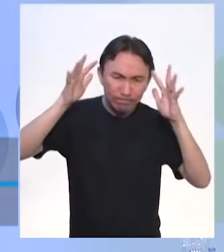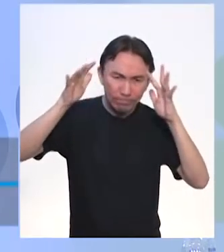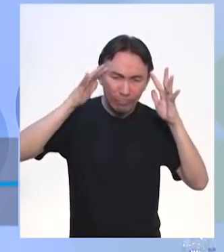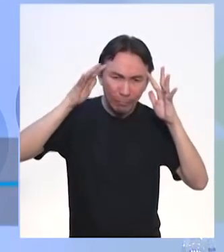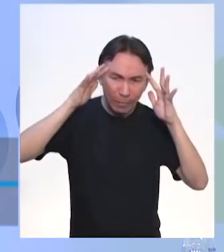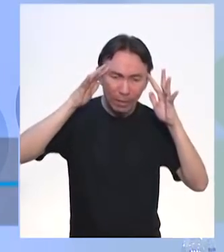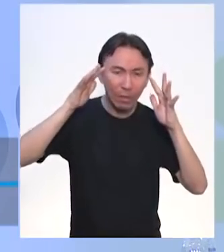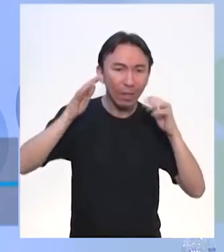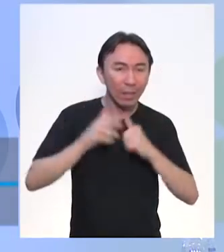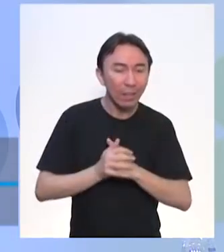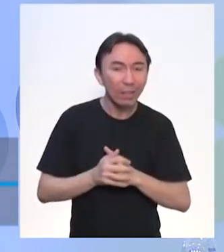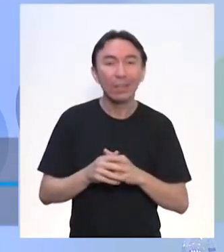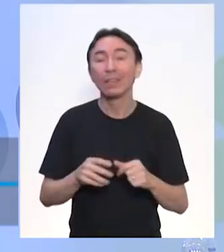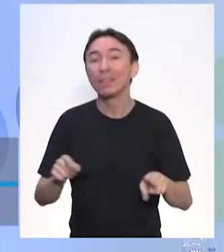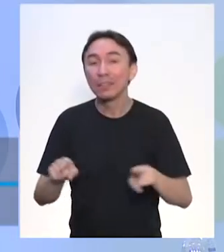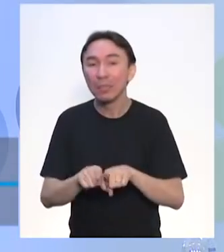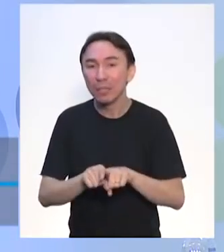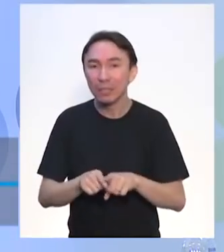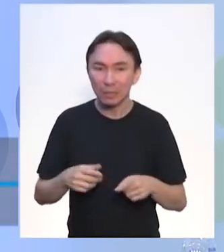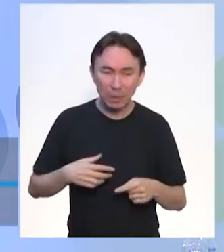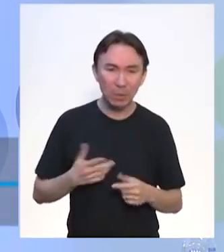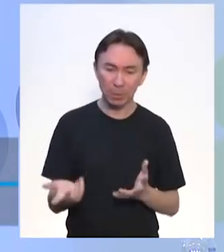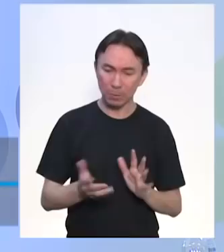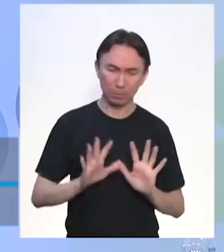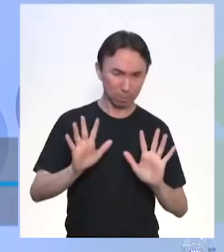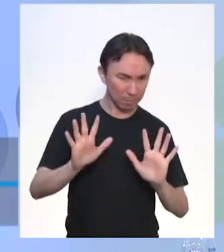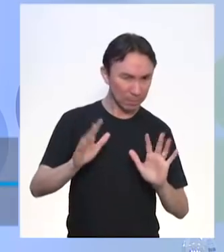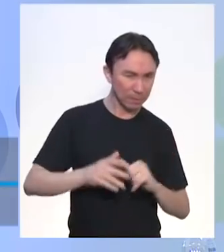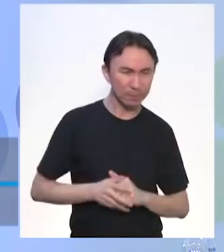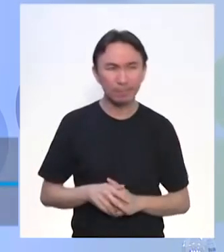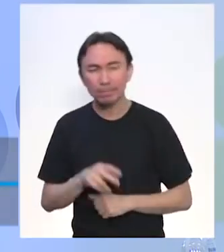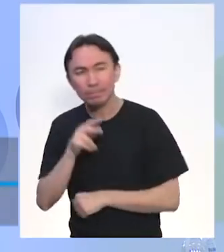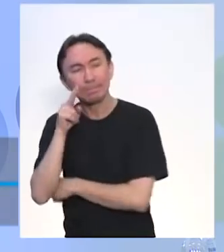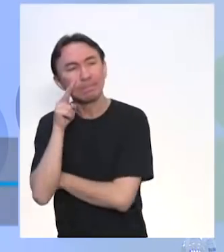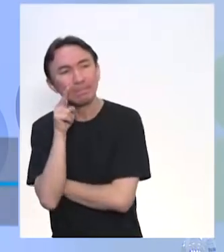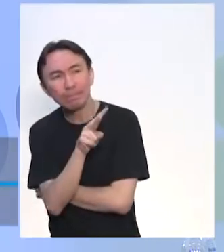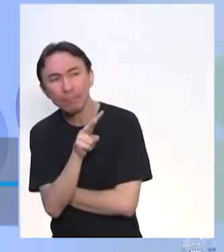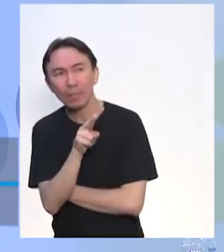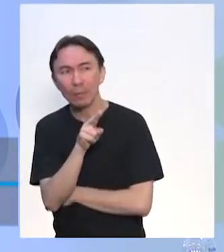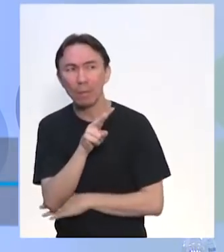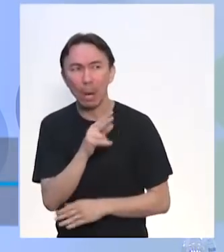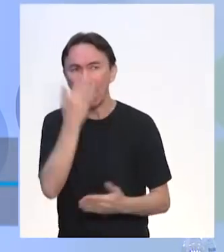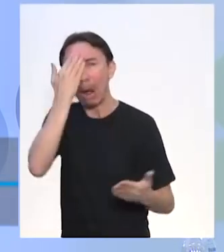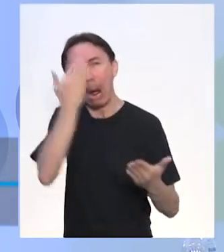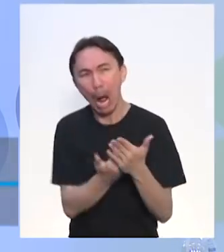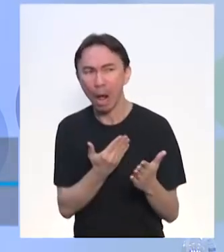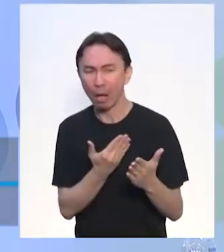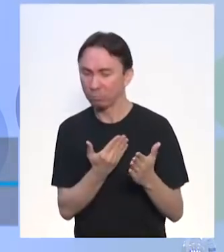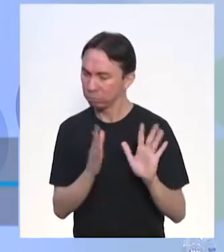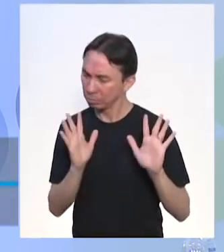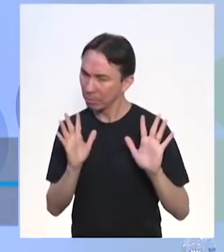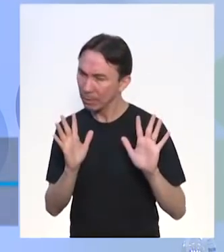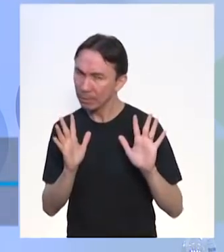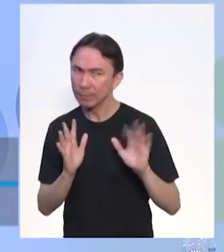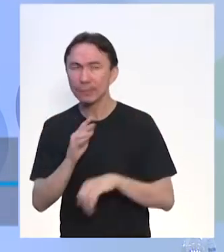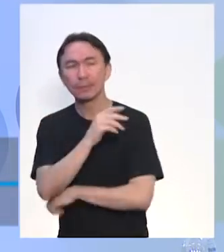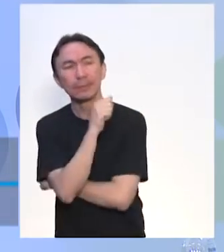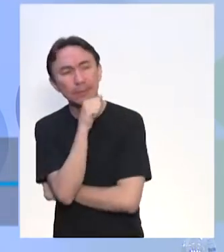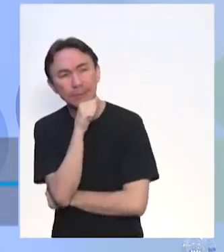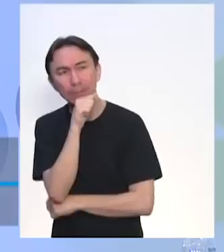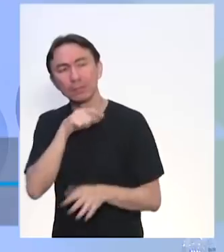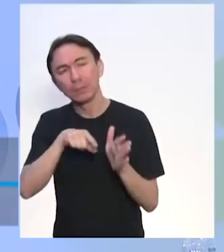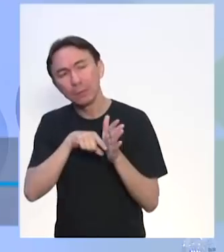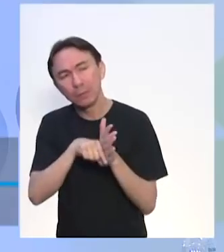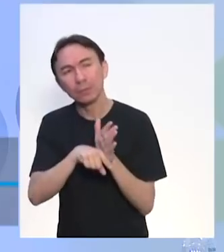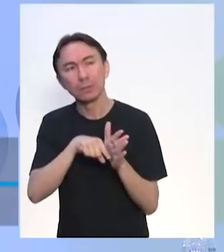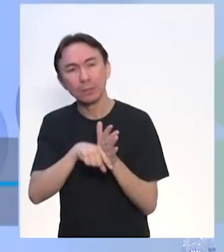né? E a capacidade crítica, que é a gente olhar e não sair acreditando, né? Quer dizer, opa, deixa eu analisar